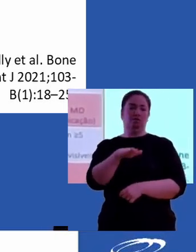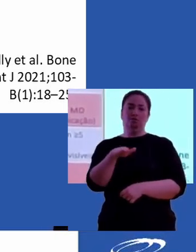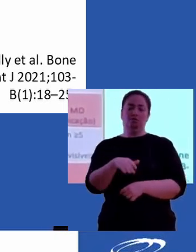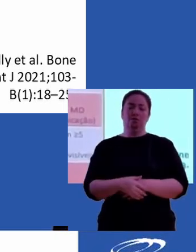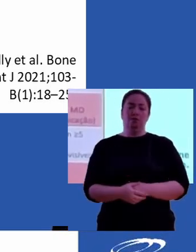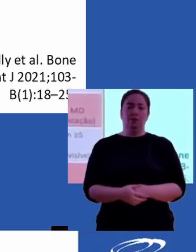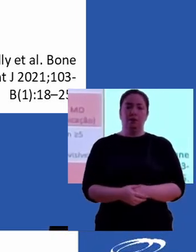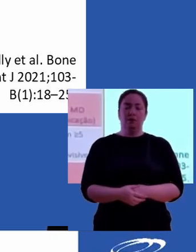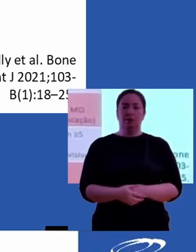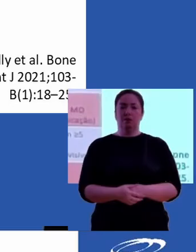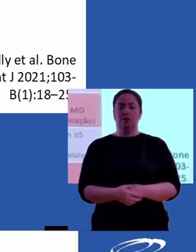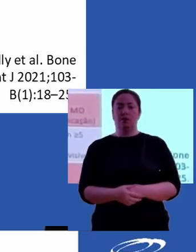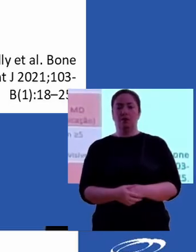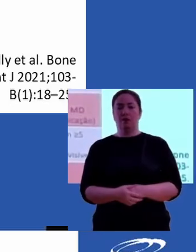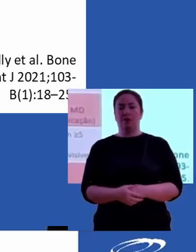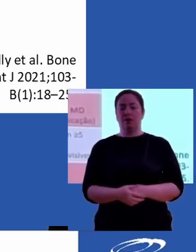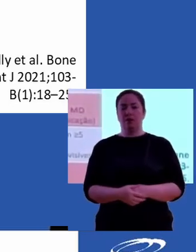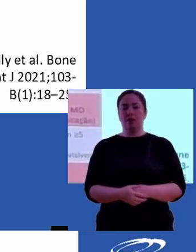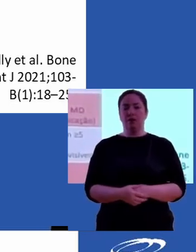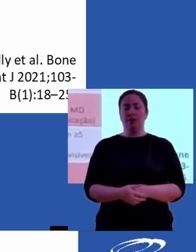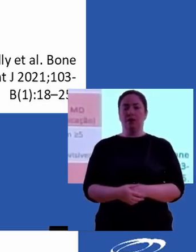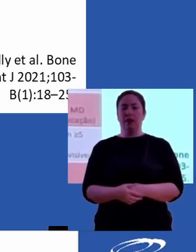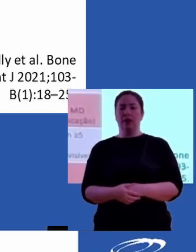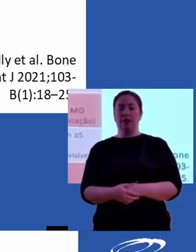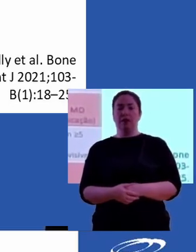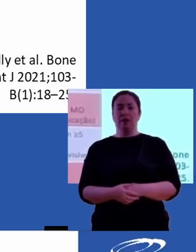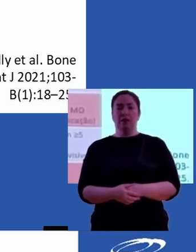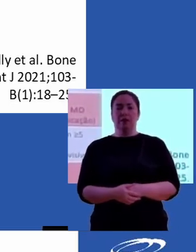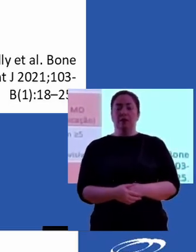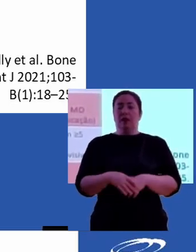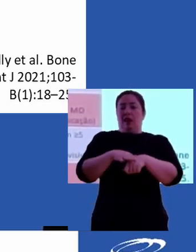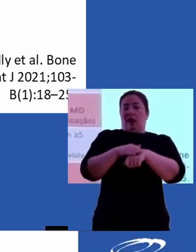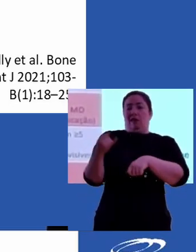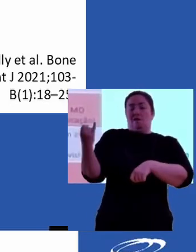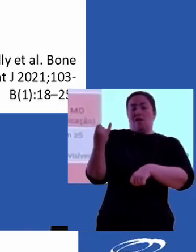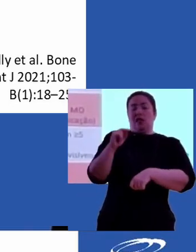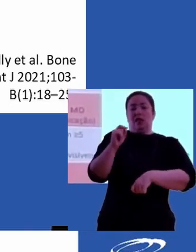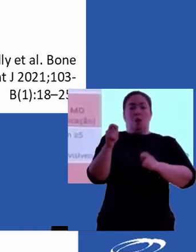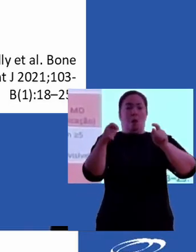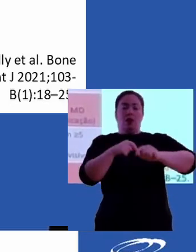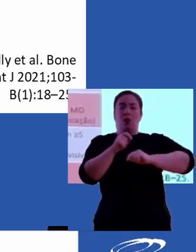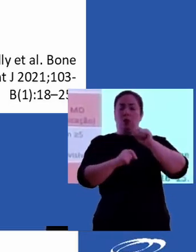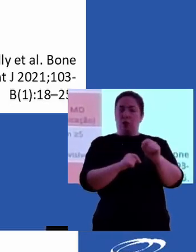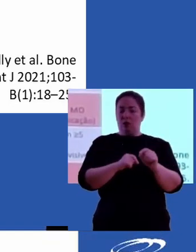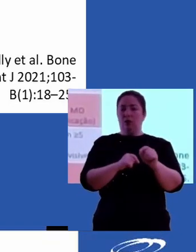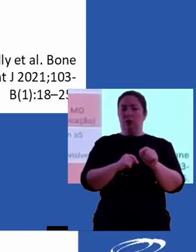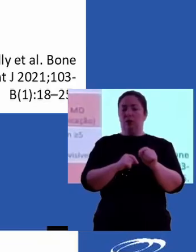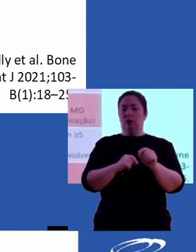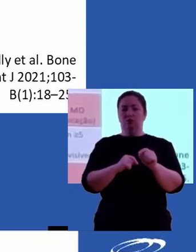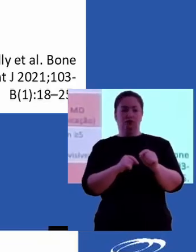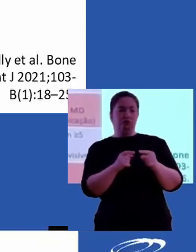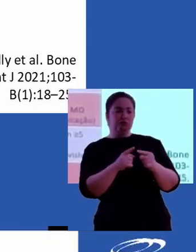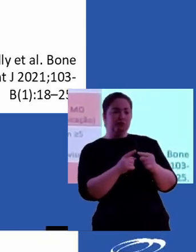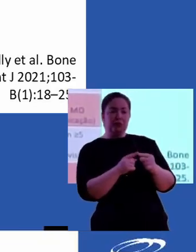também geram esse diagnóstico. A infecção provável, você deve levar em consideração critérios clínicos,